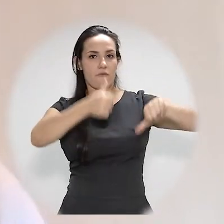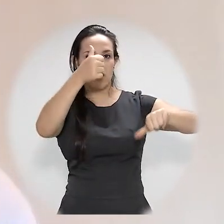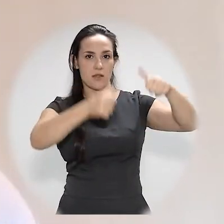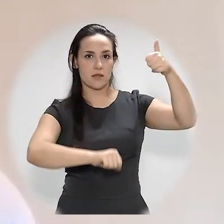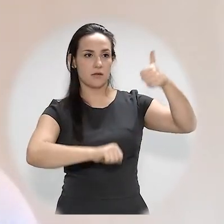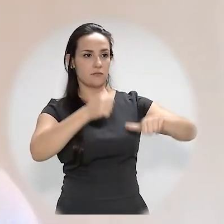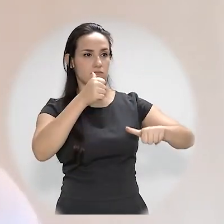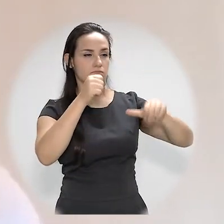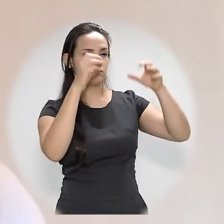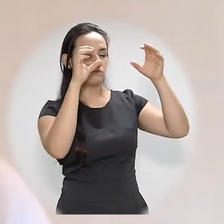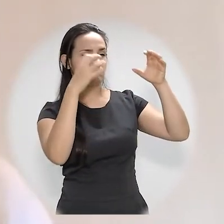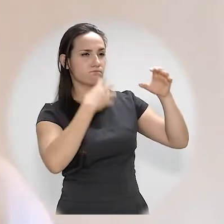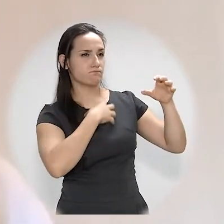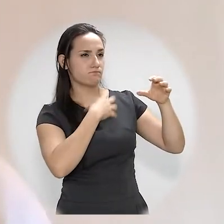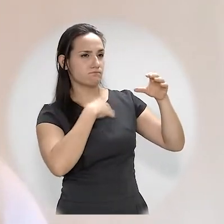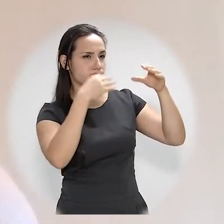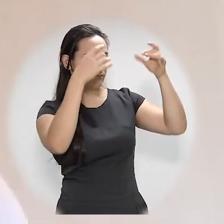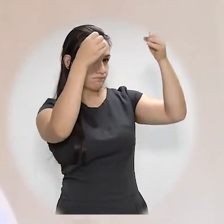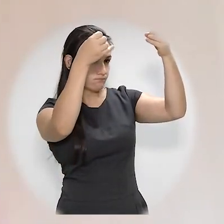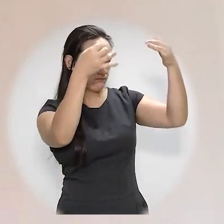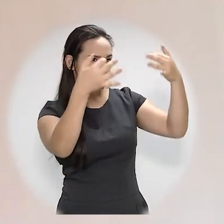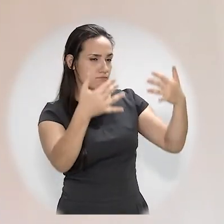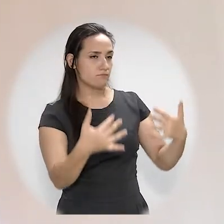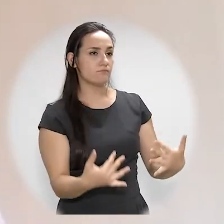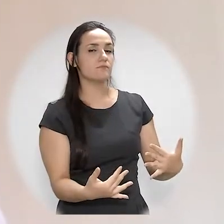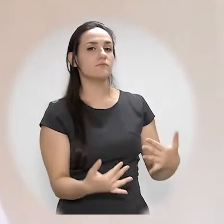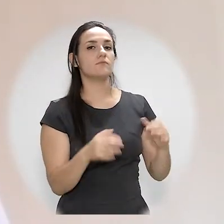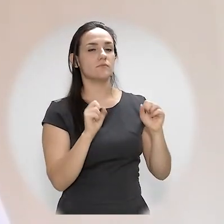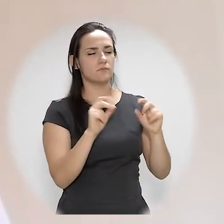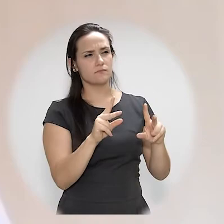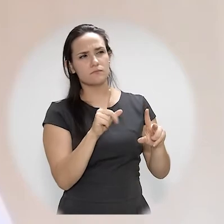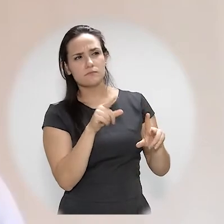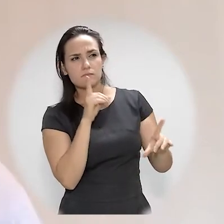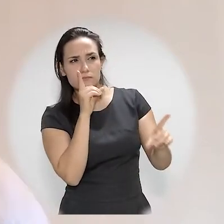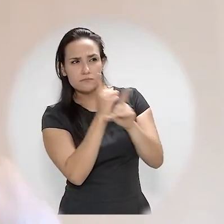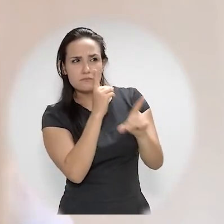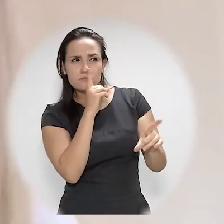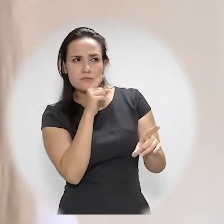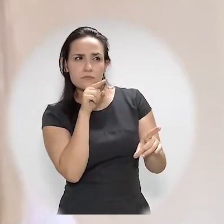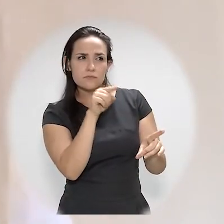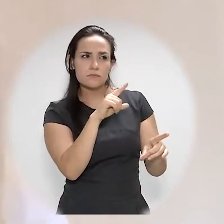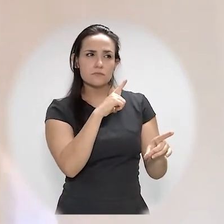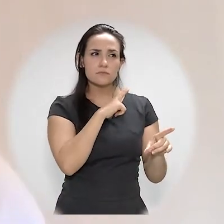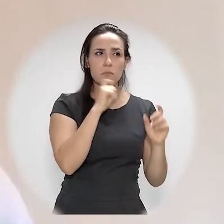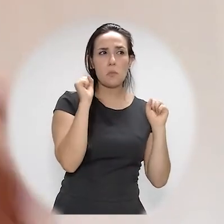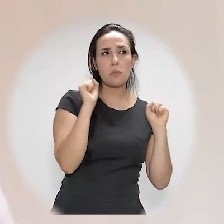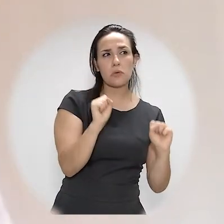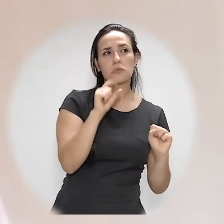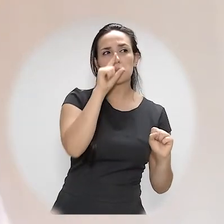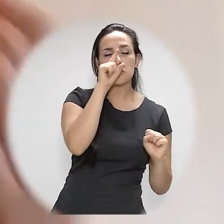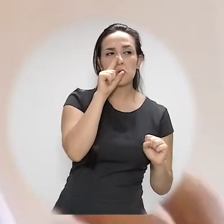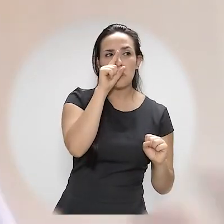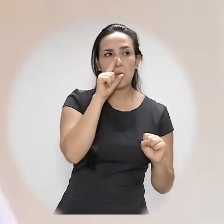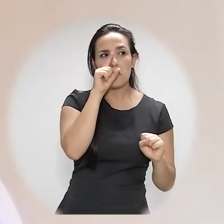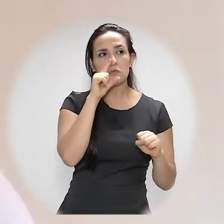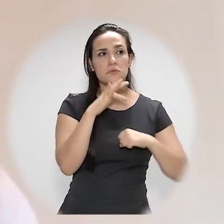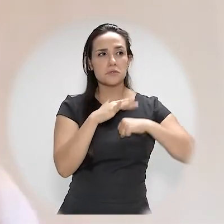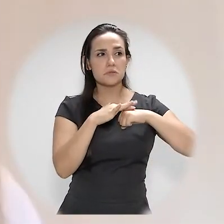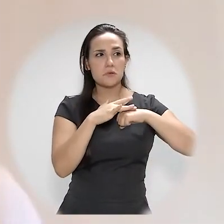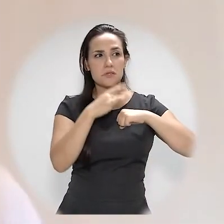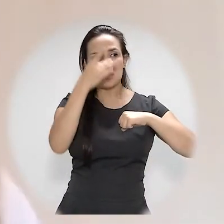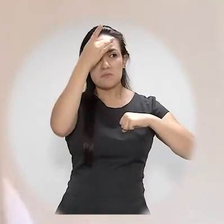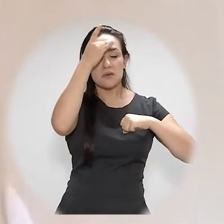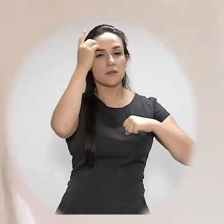de sintomatologia, e que um dos objetivos é poder identificar pessoas que estariam num possível